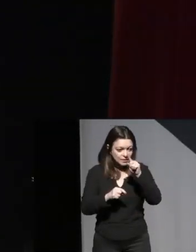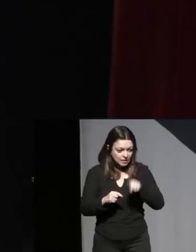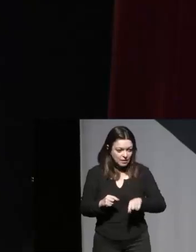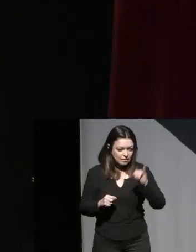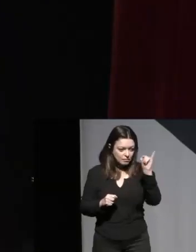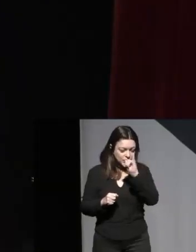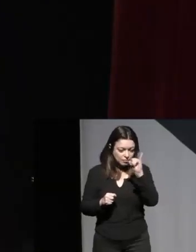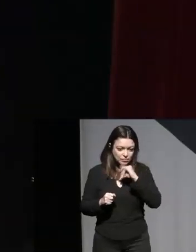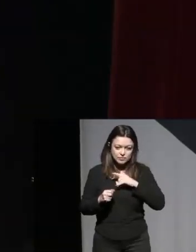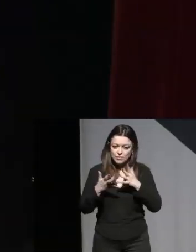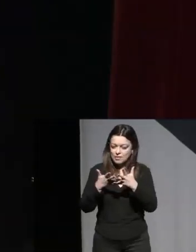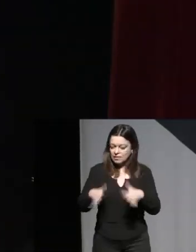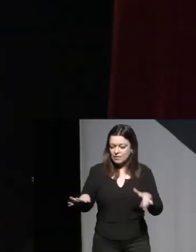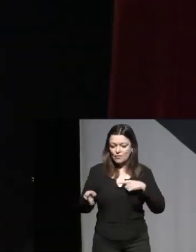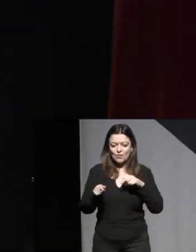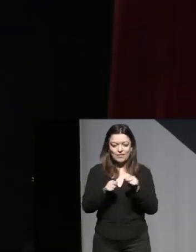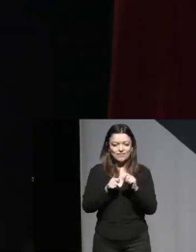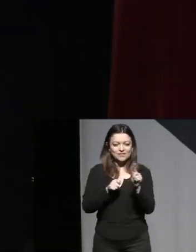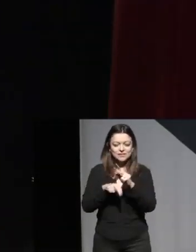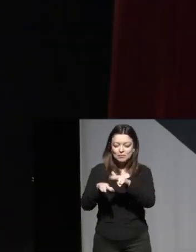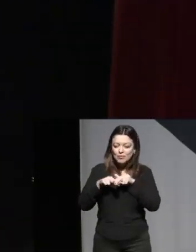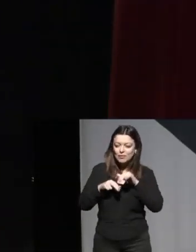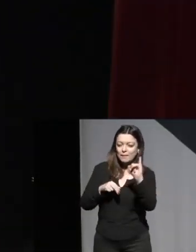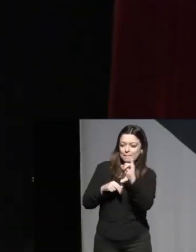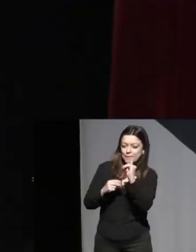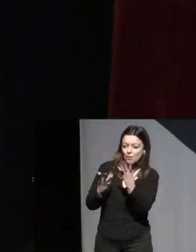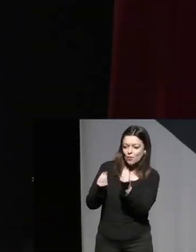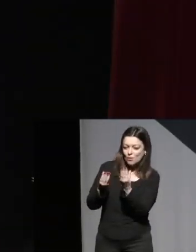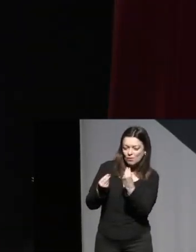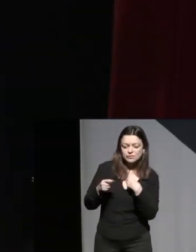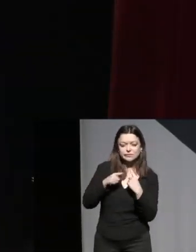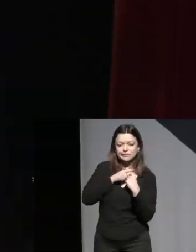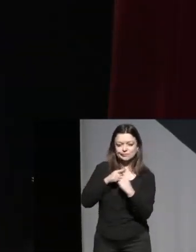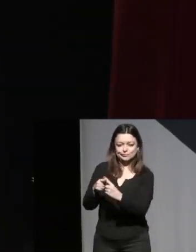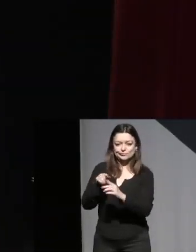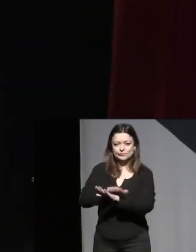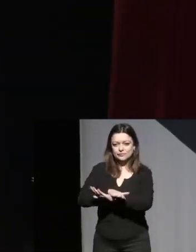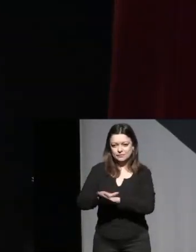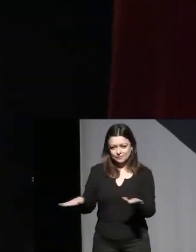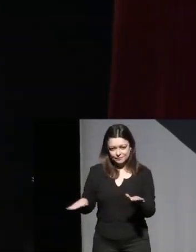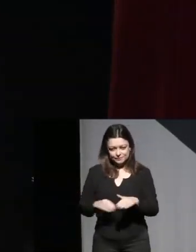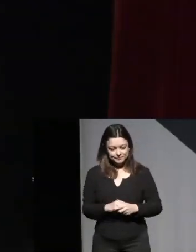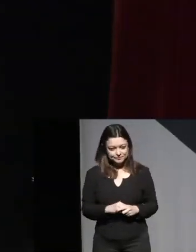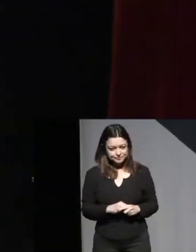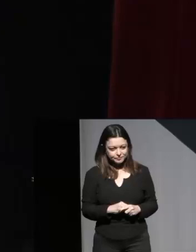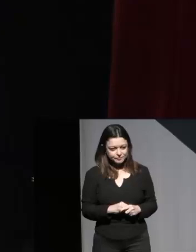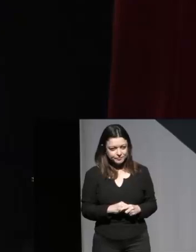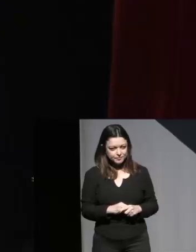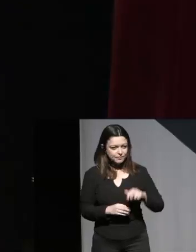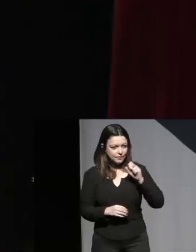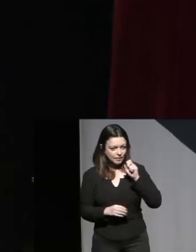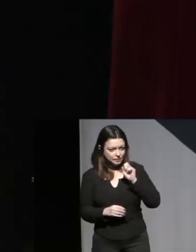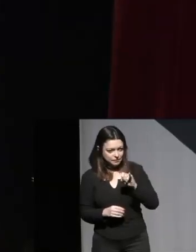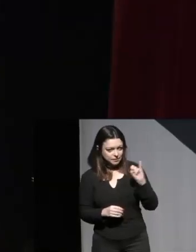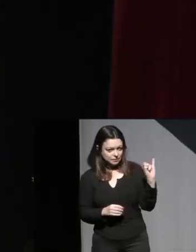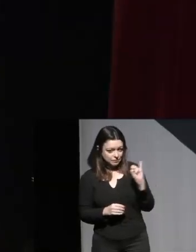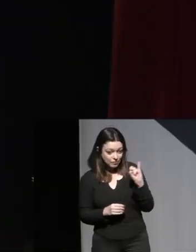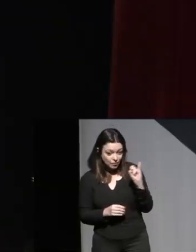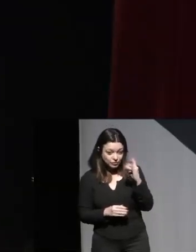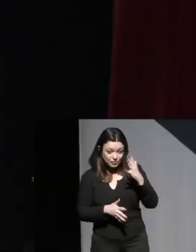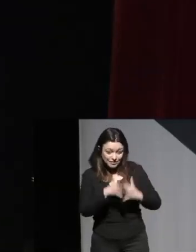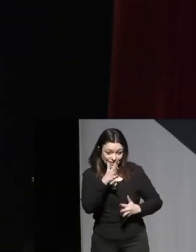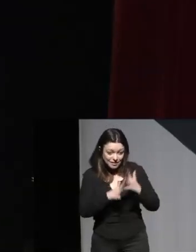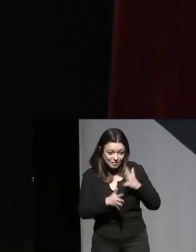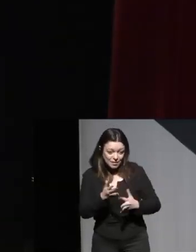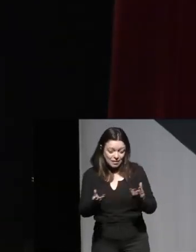um empecilho no desenvolvimento da atividade patrimonial. E a hora que ela passa a ser um empecilho no desenvolvimento da atividade patrimonial,